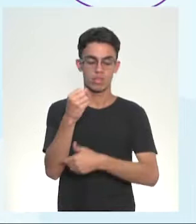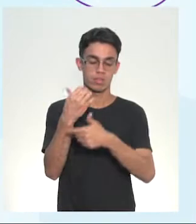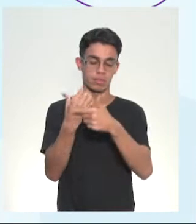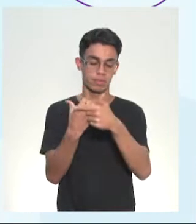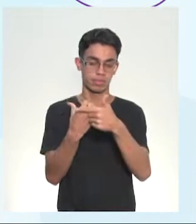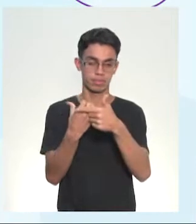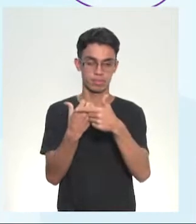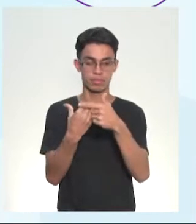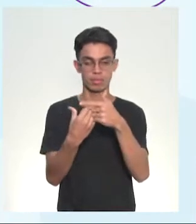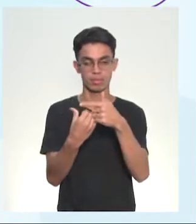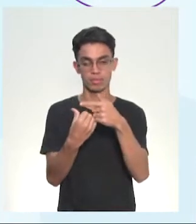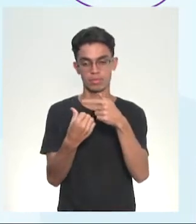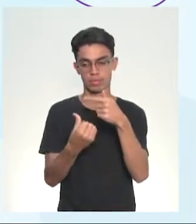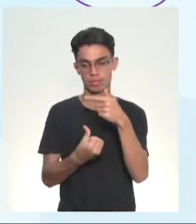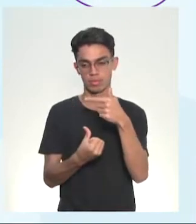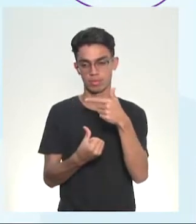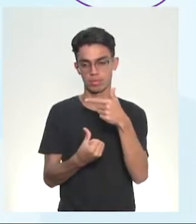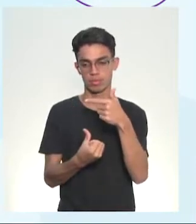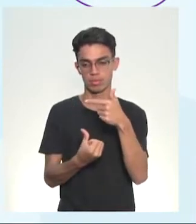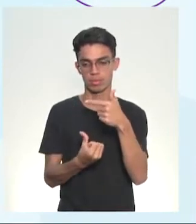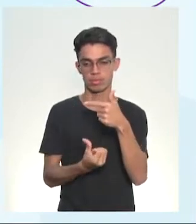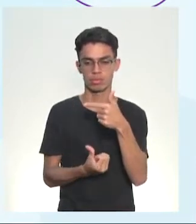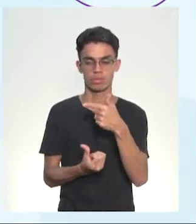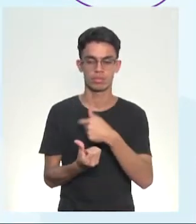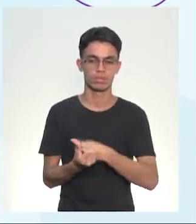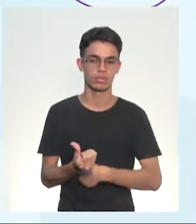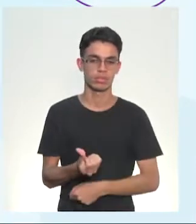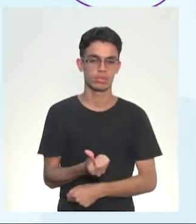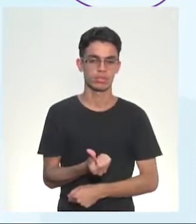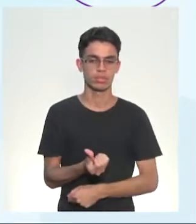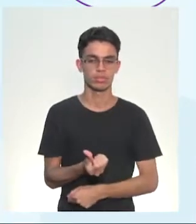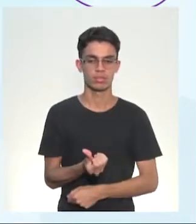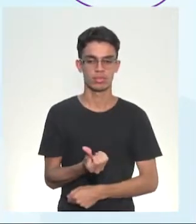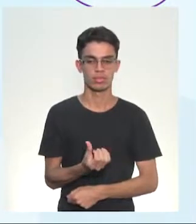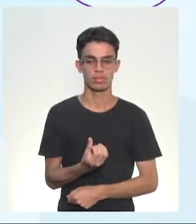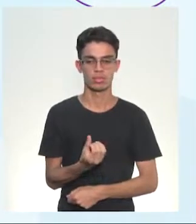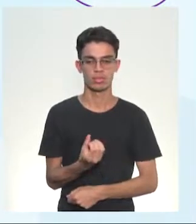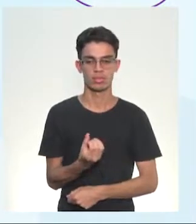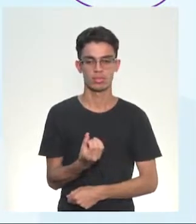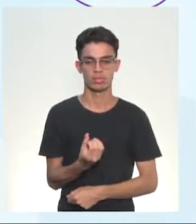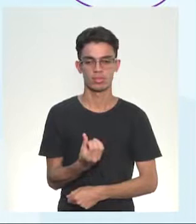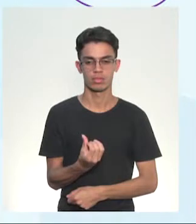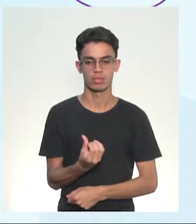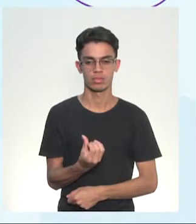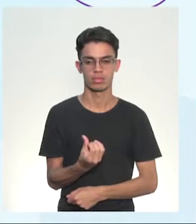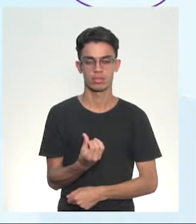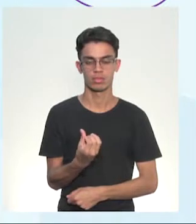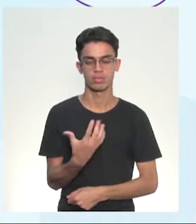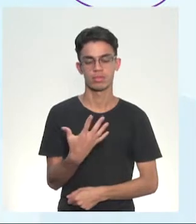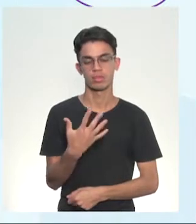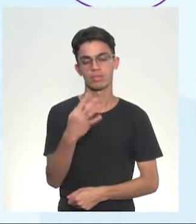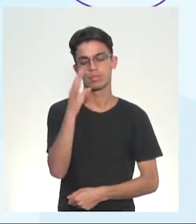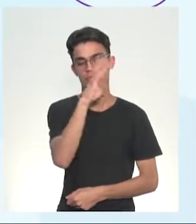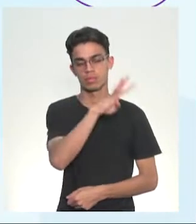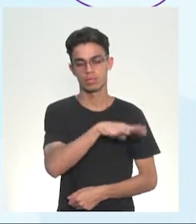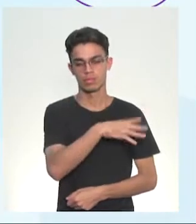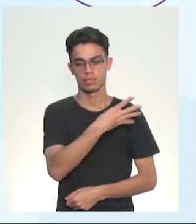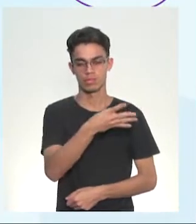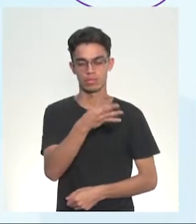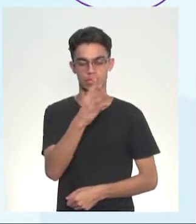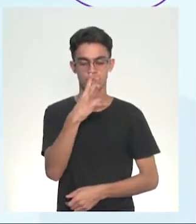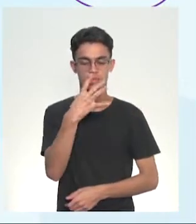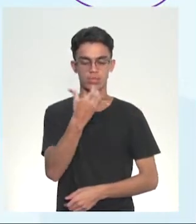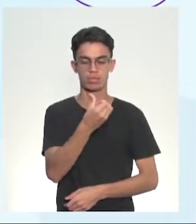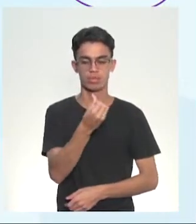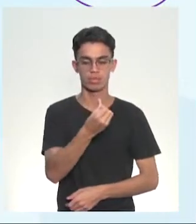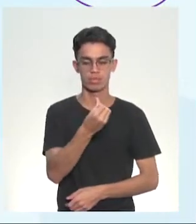né? Senão, depois vocês vão se confundir. Então, 48 dividido por 6. Na tabuada do 6, 6